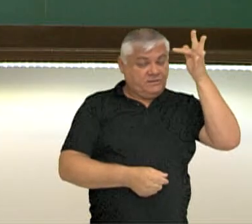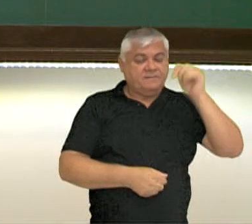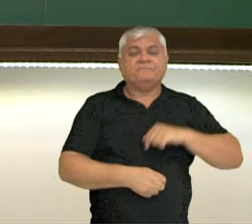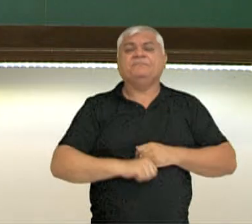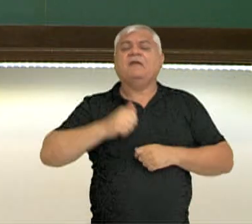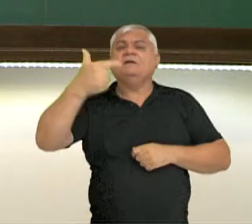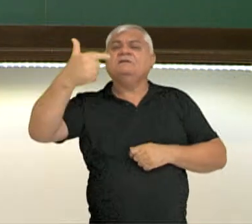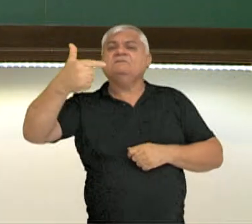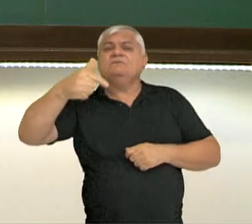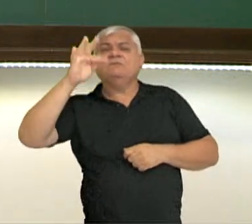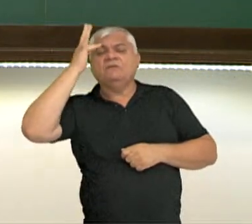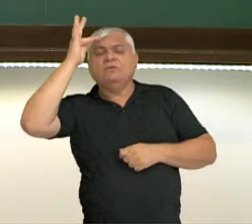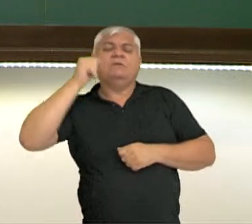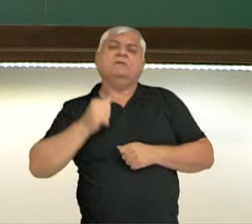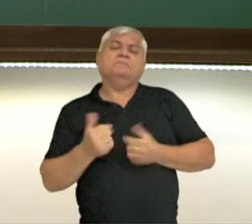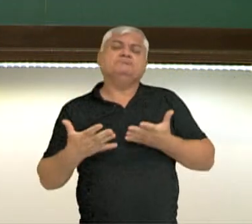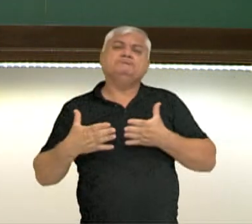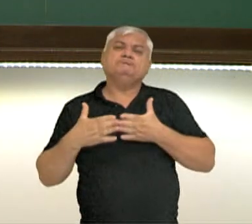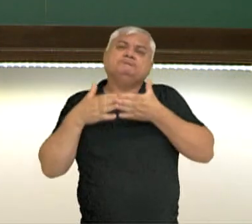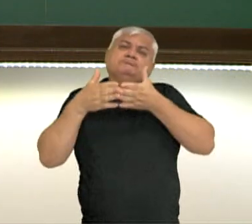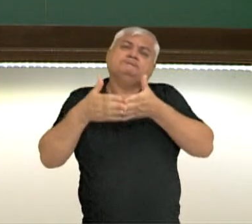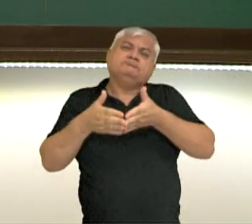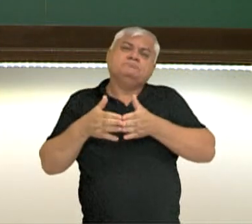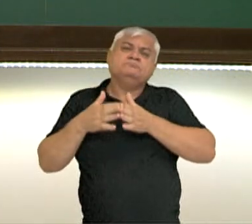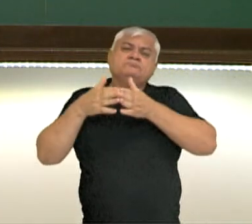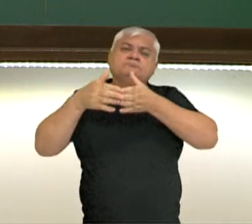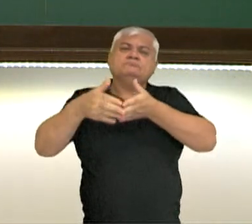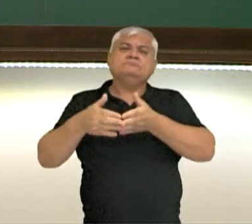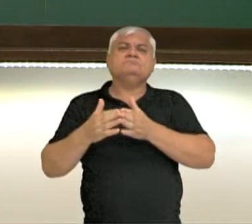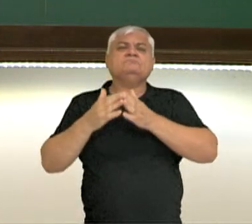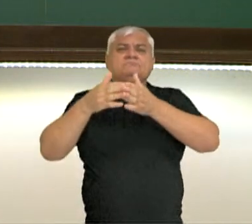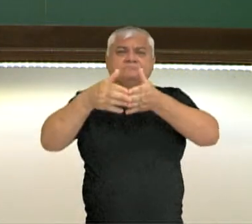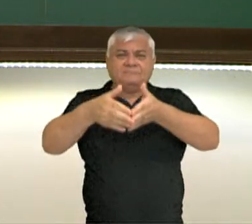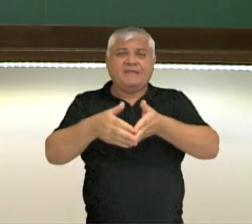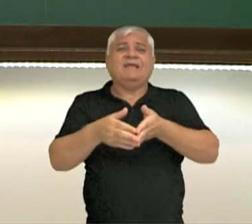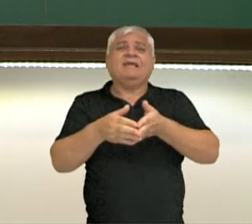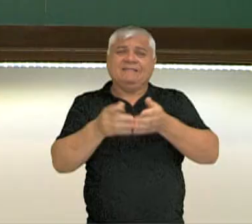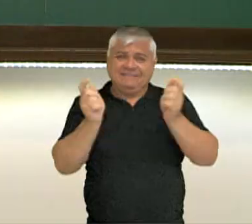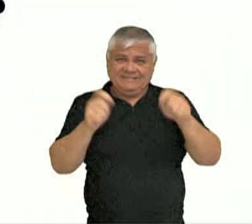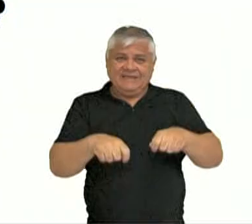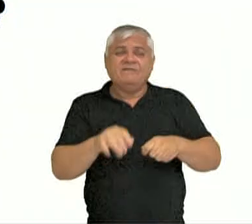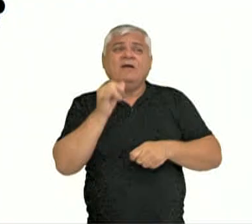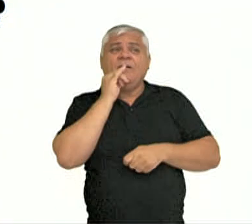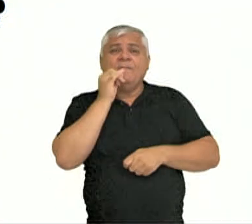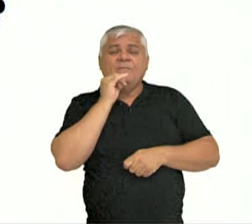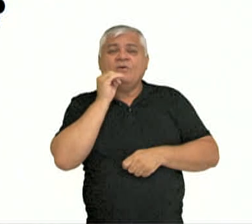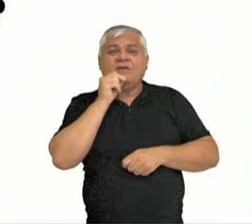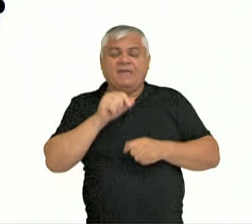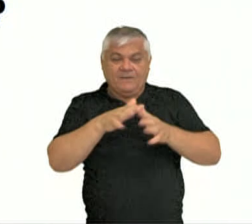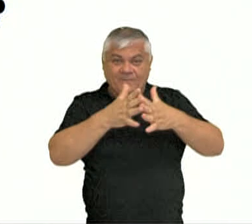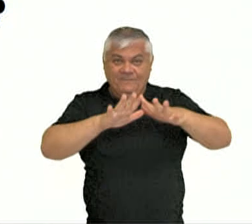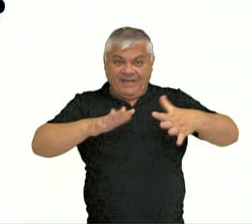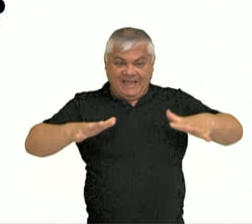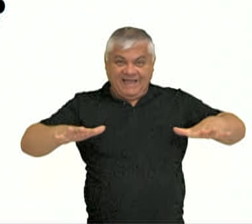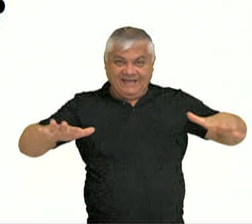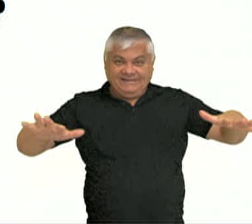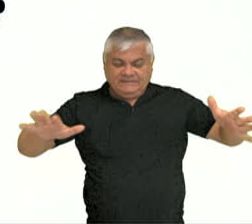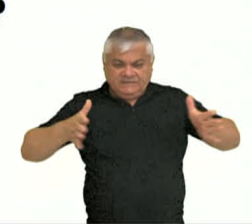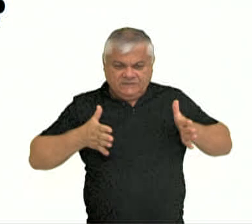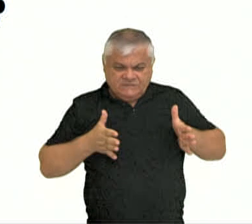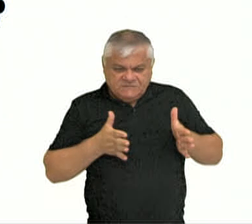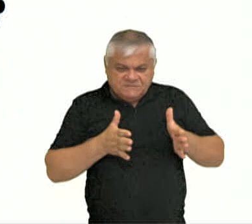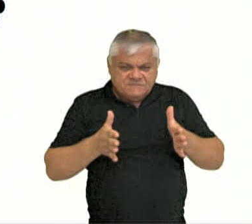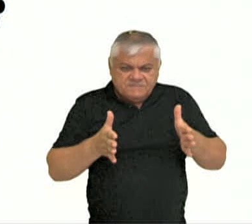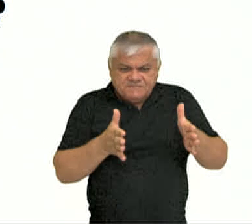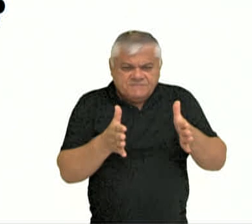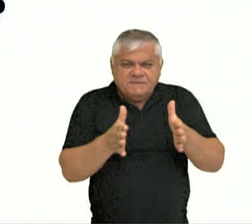teoria, pequenas embarcações que, como a região do Mar de Bering, há 15 mil anos atrás,